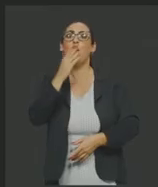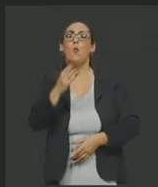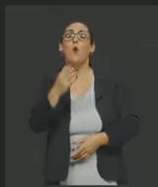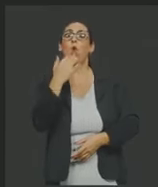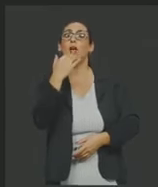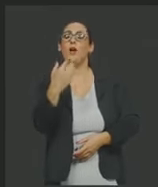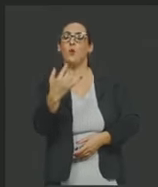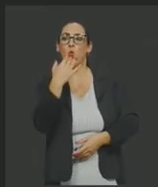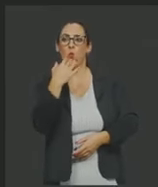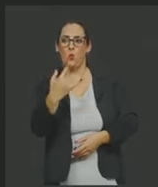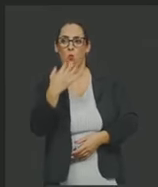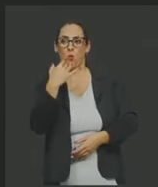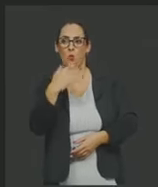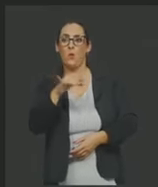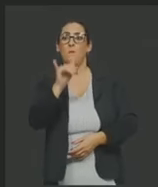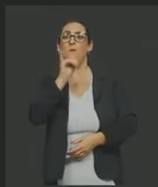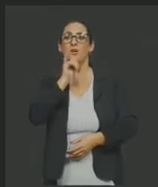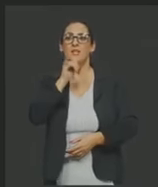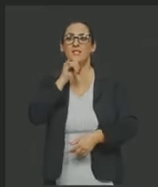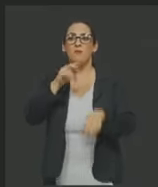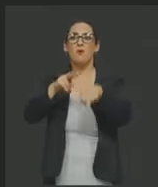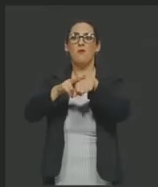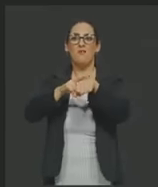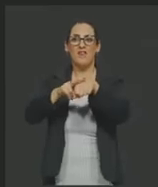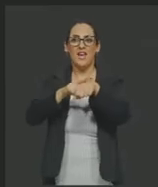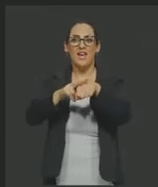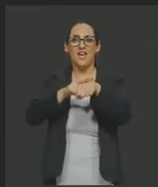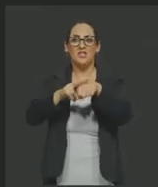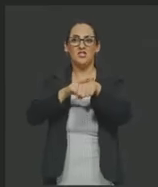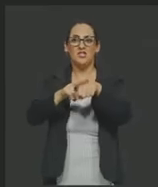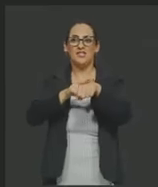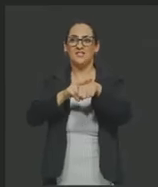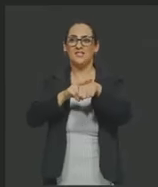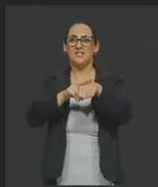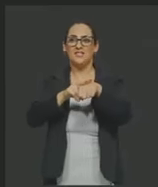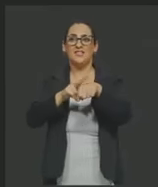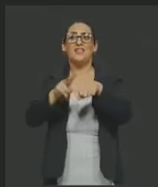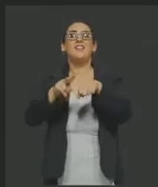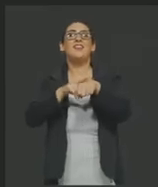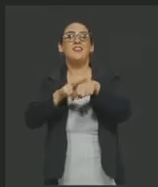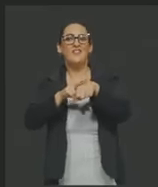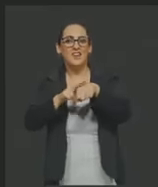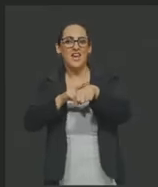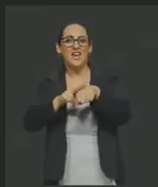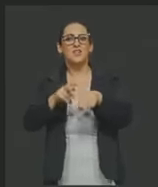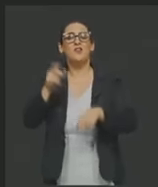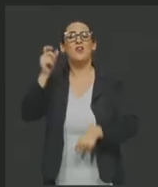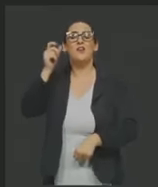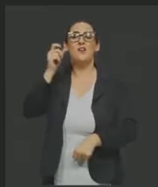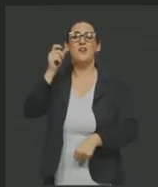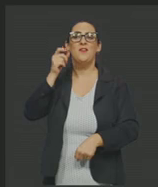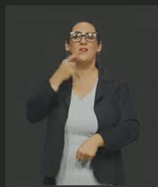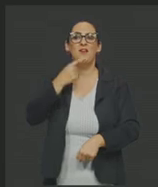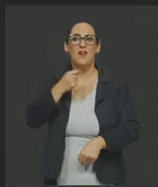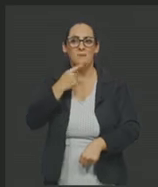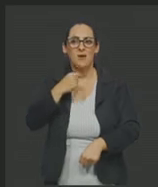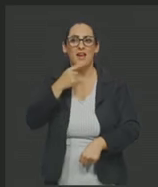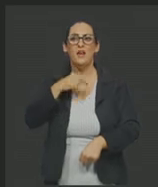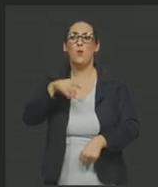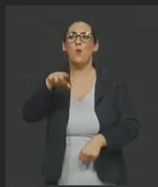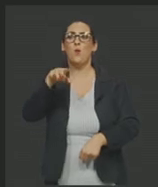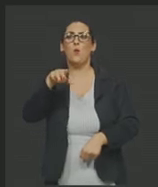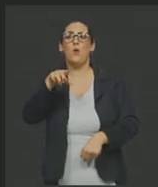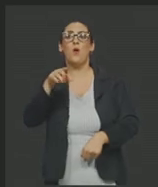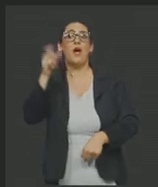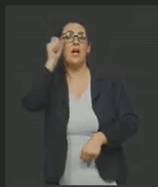que difícil. Verde, azul, não é azul, é vermelho. Vermelho, viu que a gente erra? Laranja,